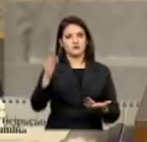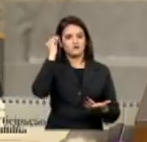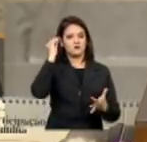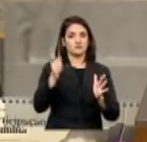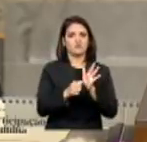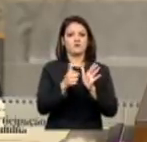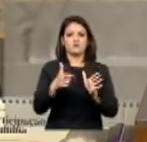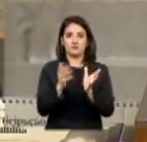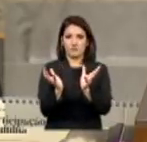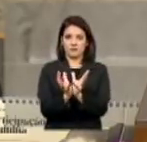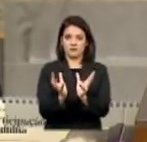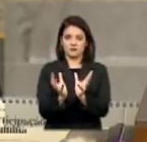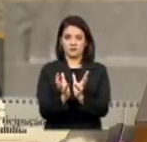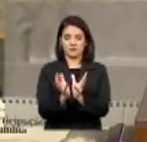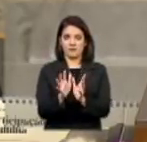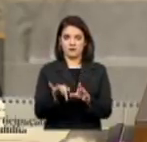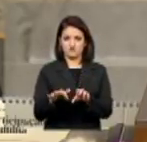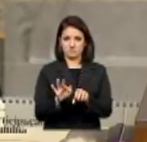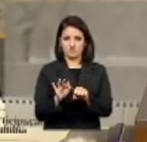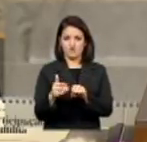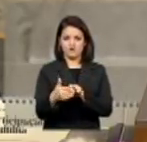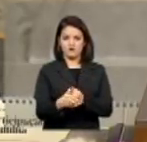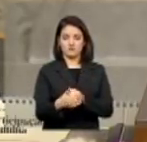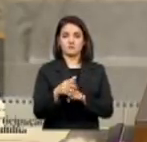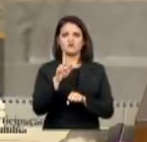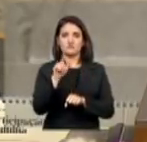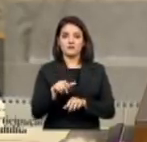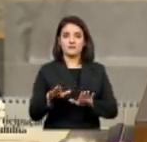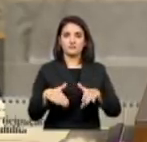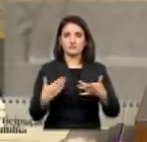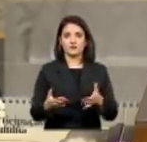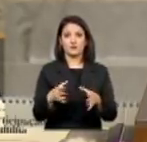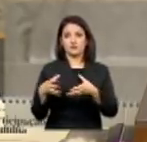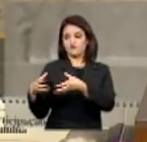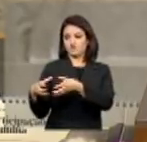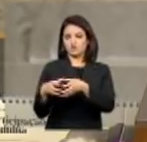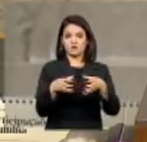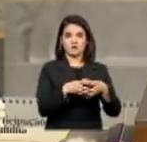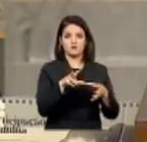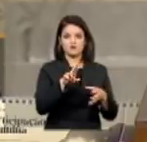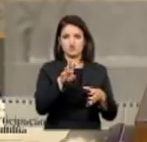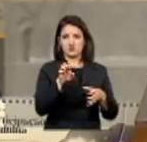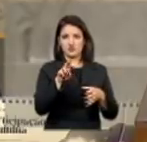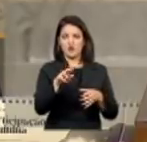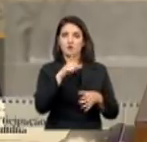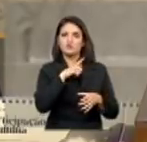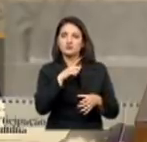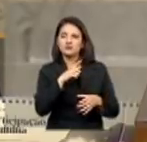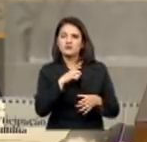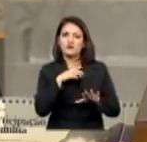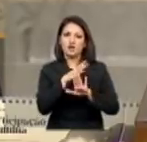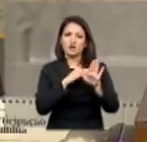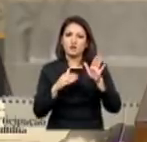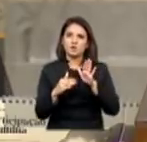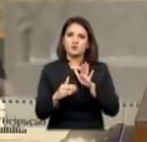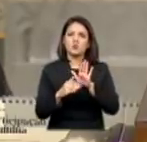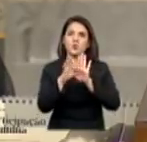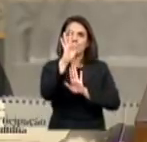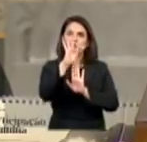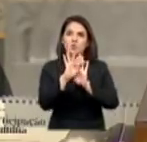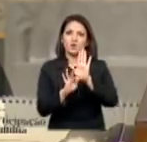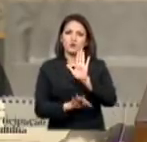deste pretório visa alcançar quando os carros delatores apresentar em suas razões finais em suas razões finais